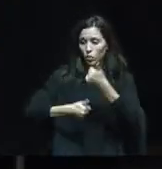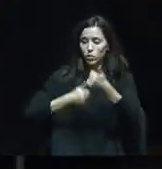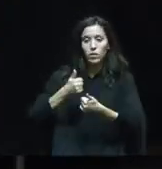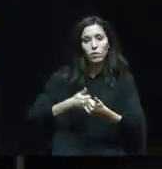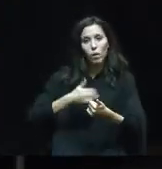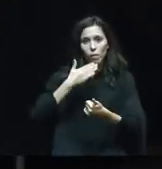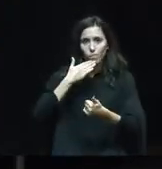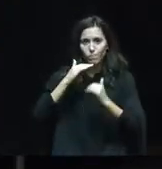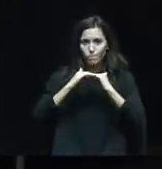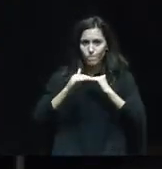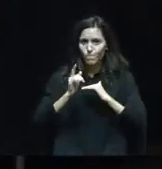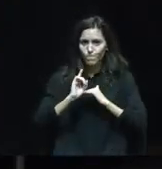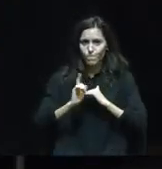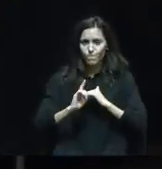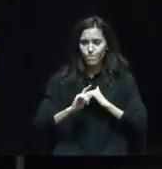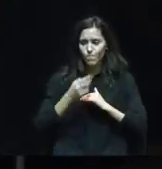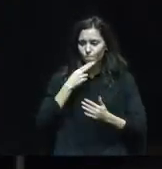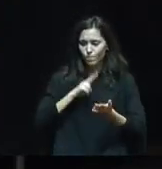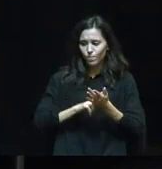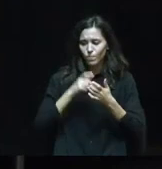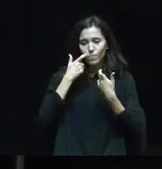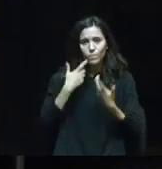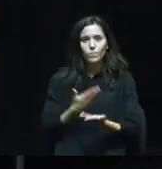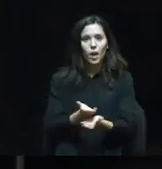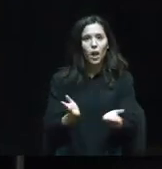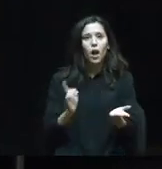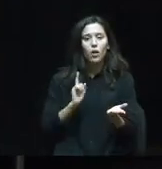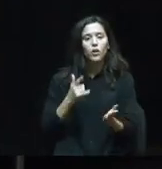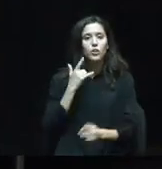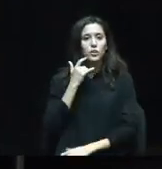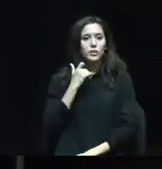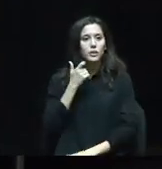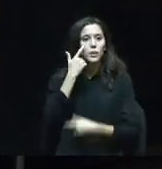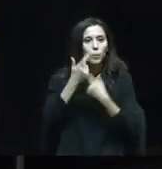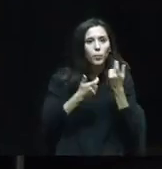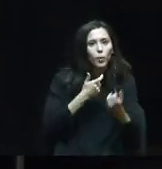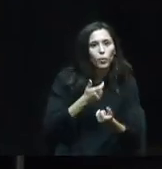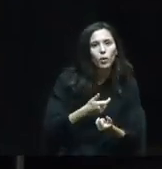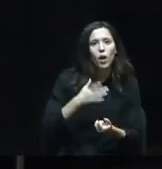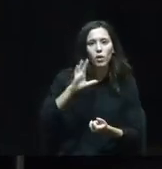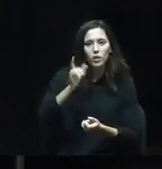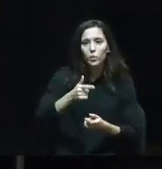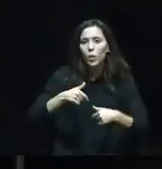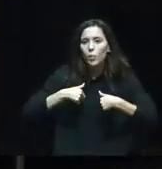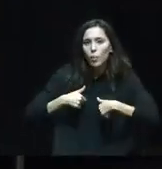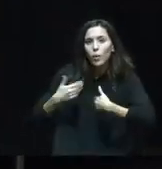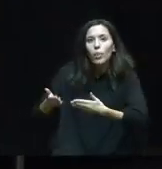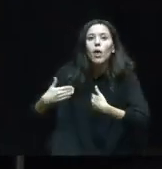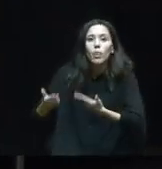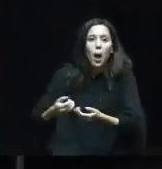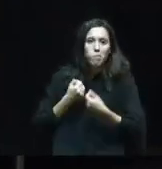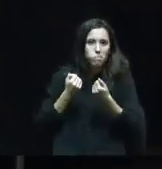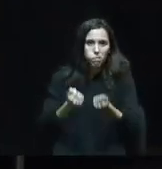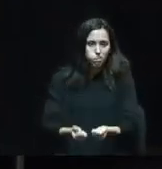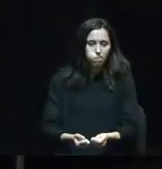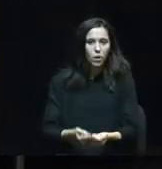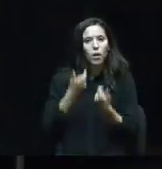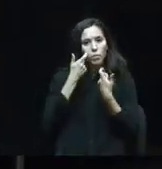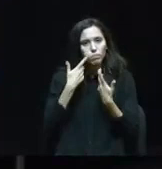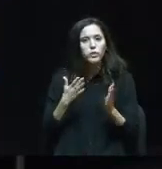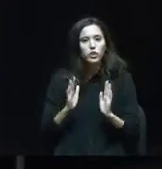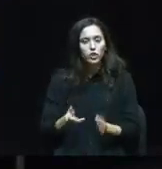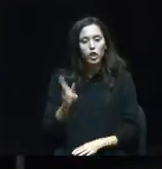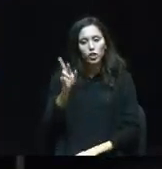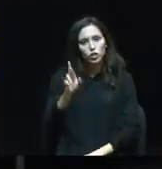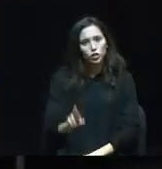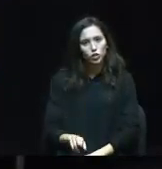bastante insustentável. O que temos na realidade é um excesso de procura por Lisboa versus a oferta que Lisboa tem para dar. Isso tem-se refletido, por exemplo, nos